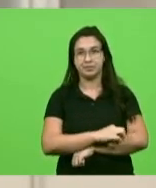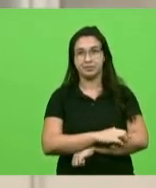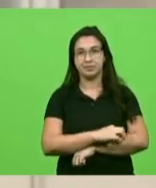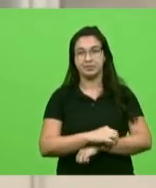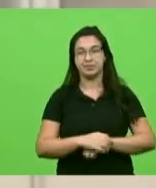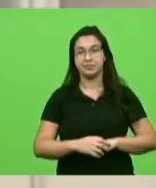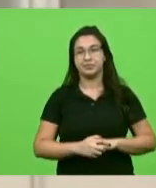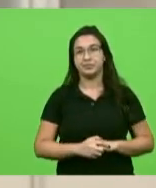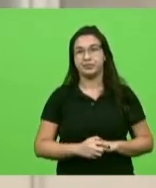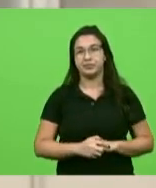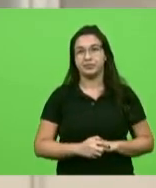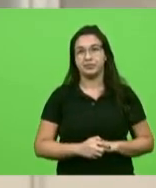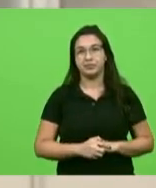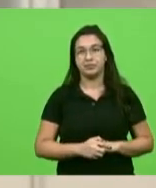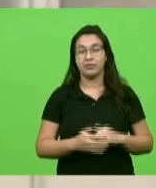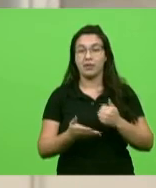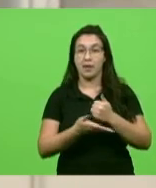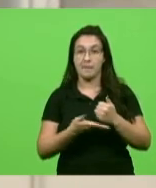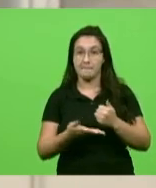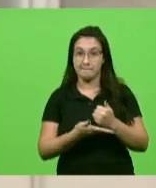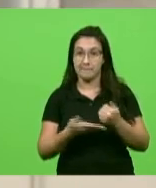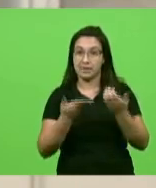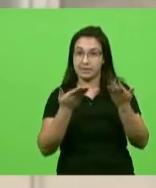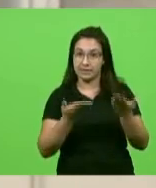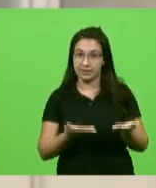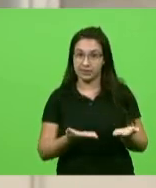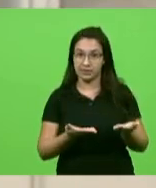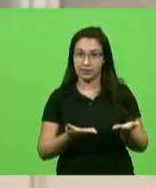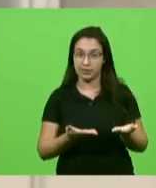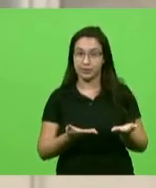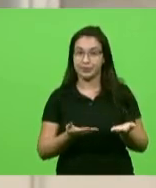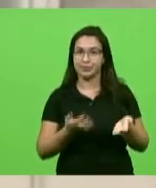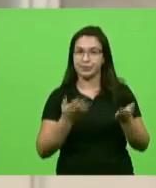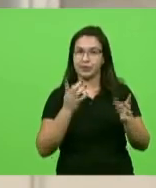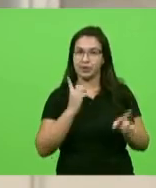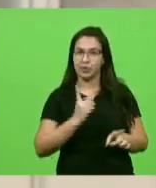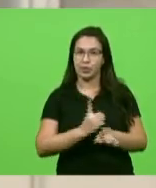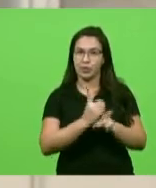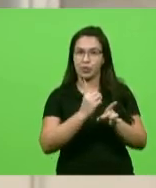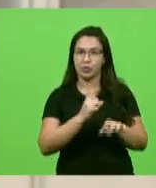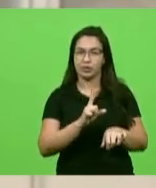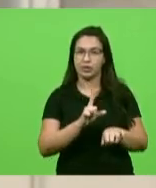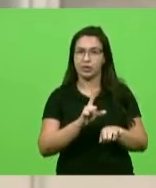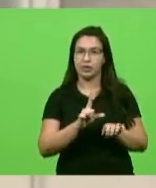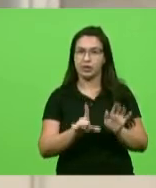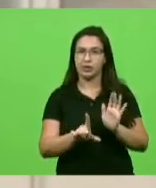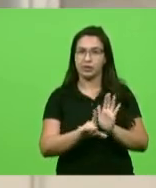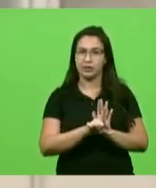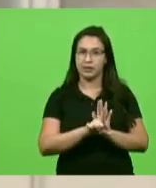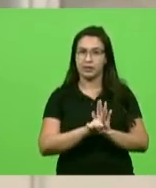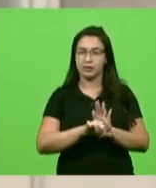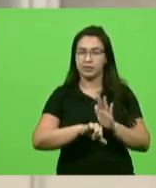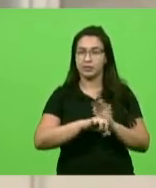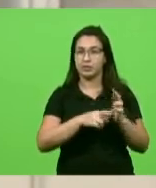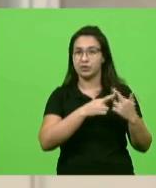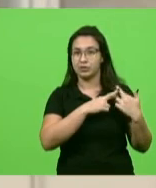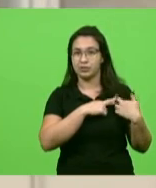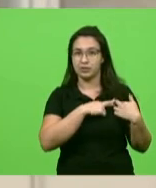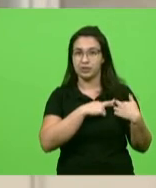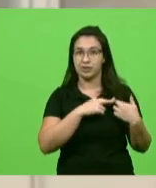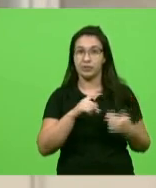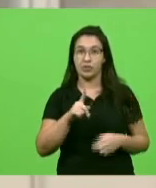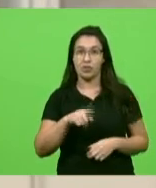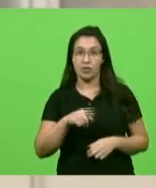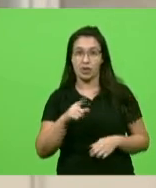sobre isso ou a pardismo adequação do enquadramento legal do crime de responsabilidade decorre